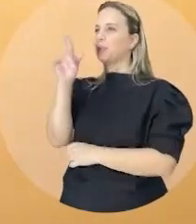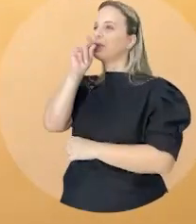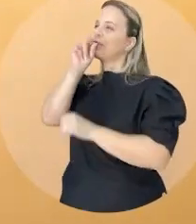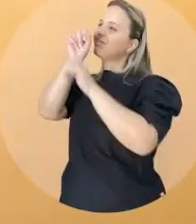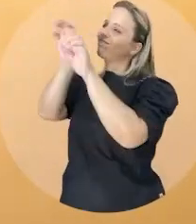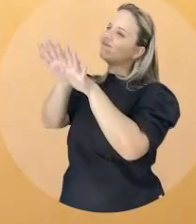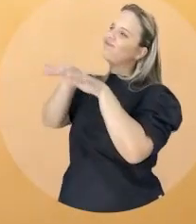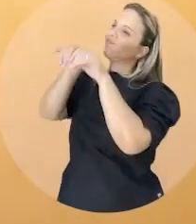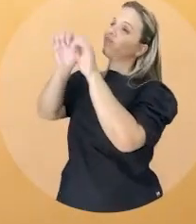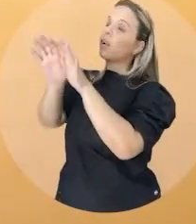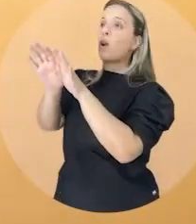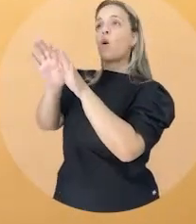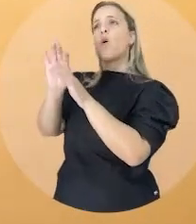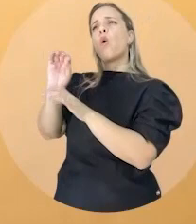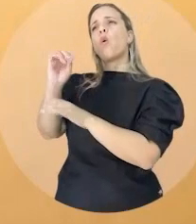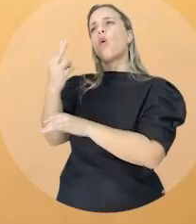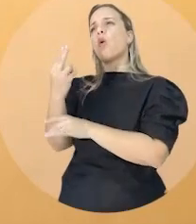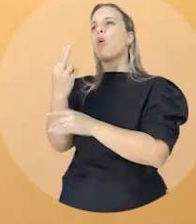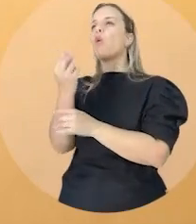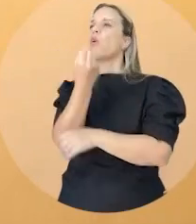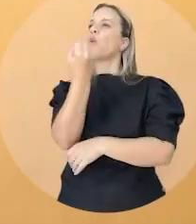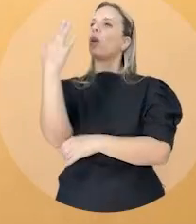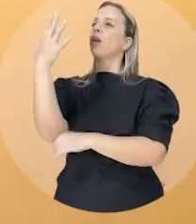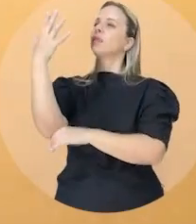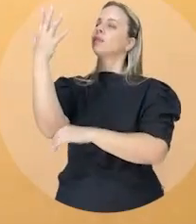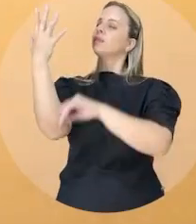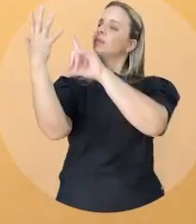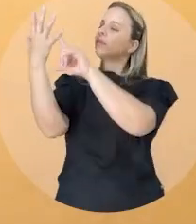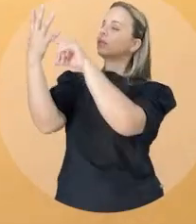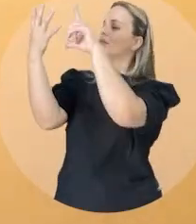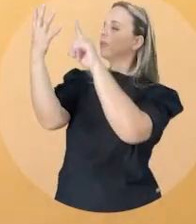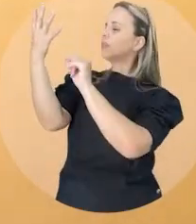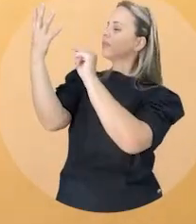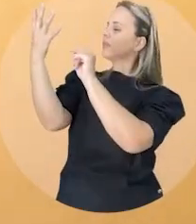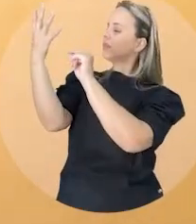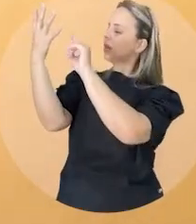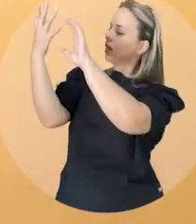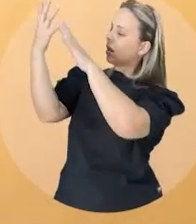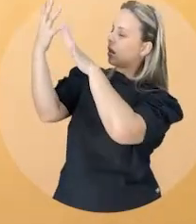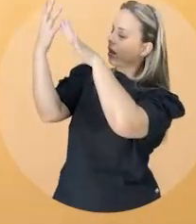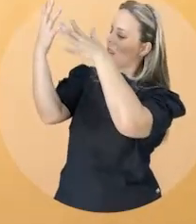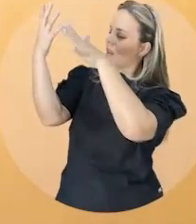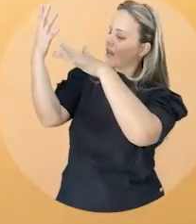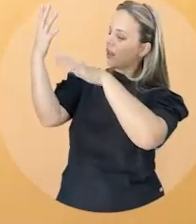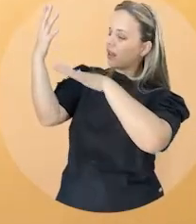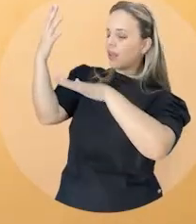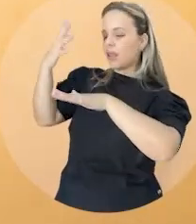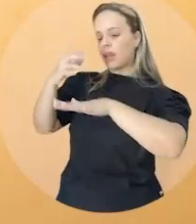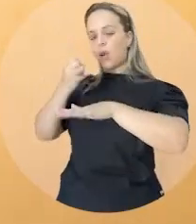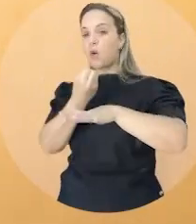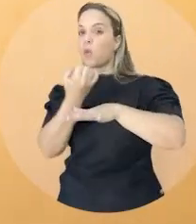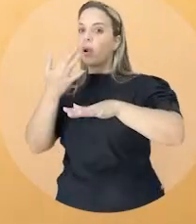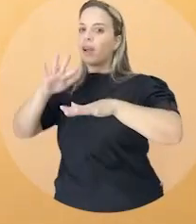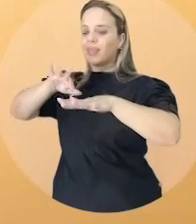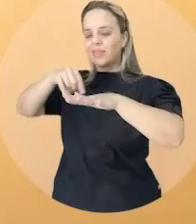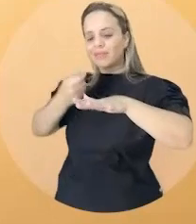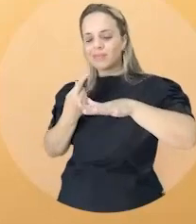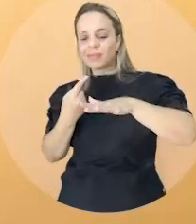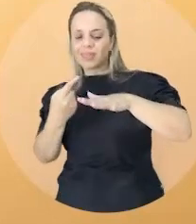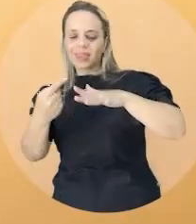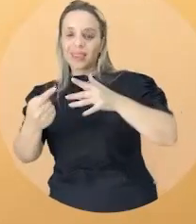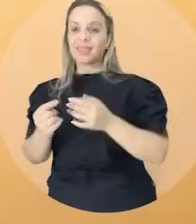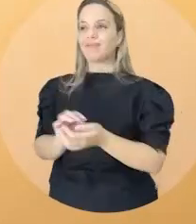dela. Ou contar as folhas verdes nos galhos que a chuva derrubou. De enxada nas mãos,